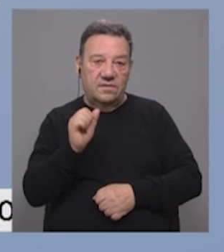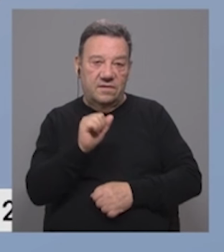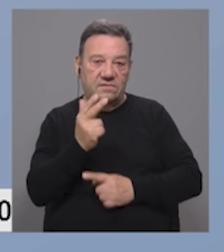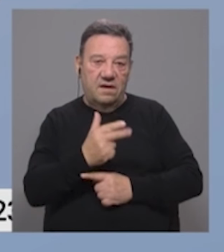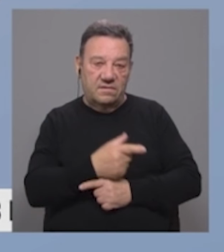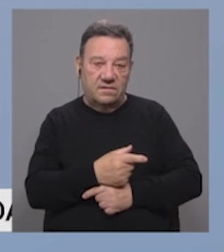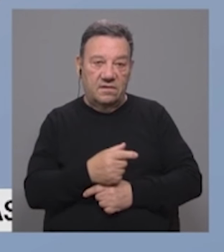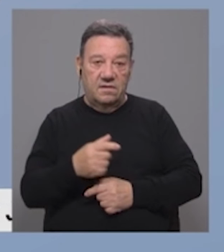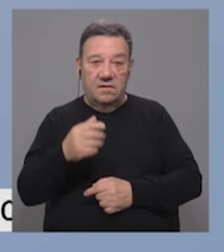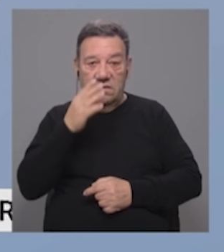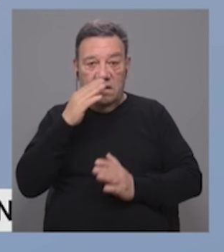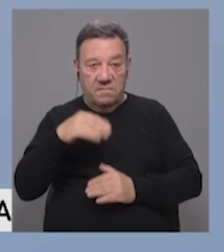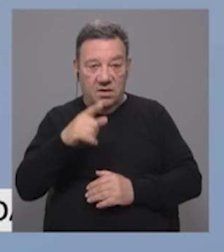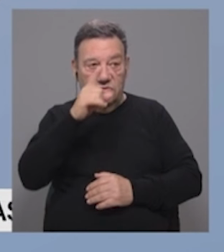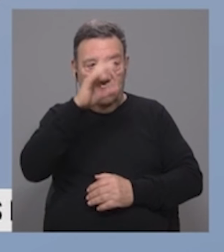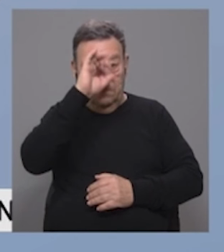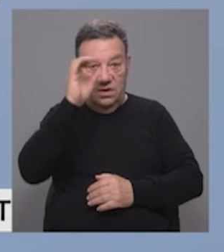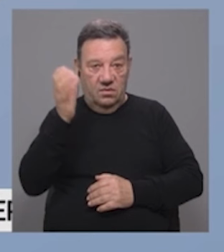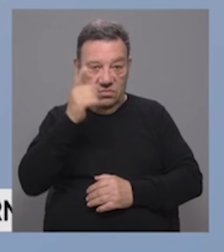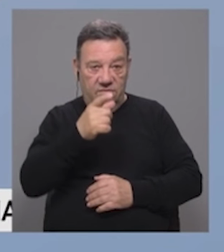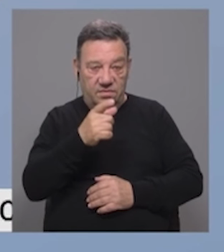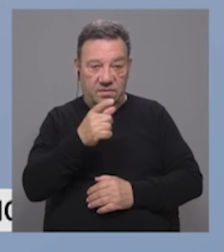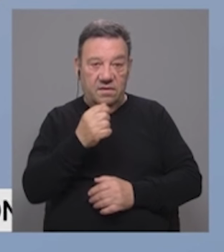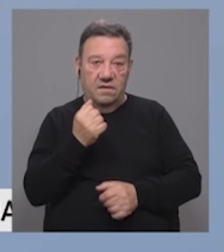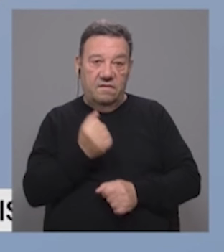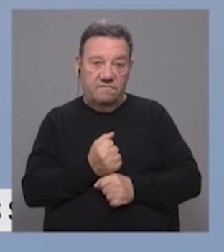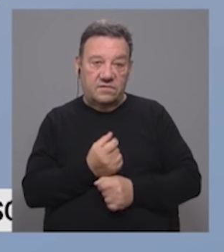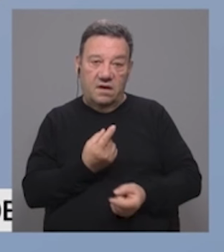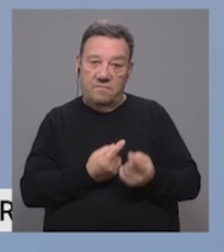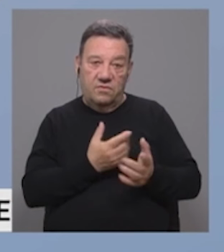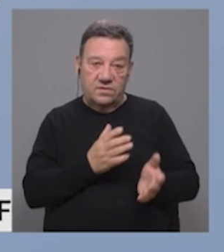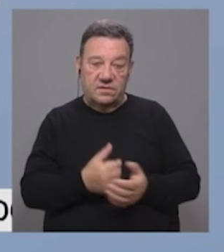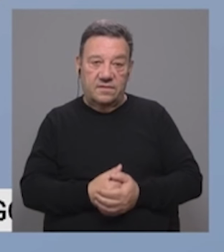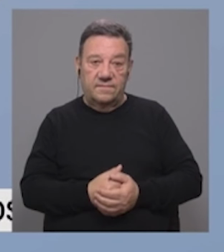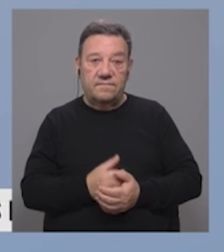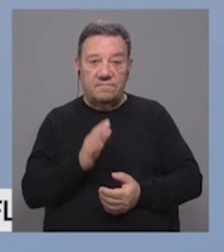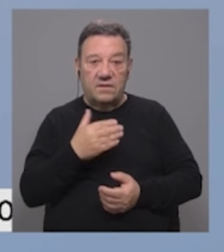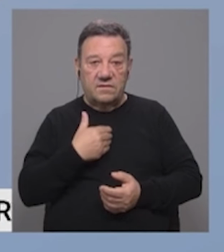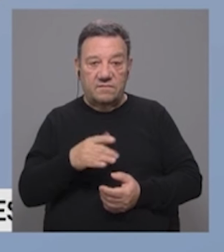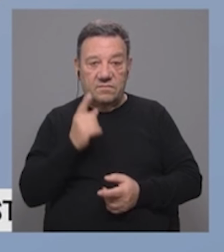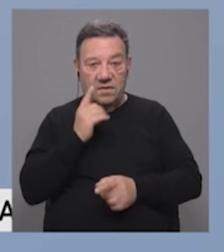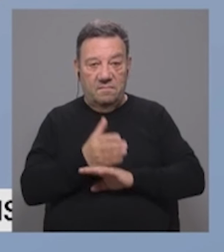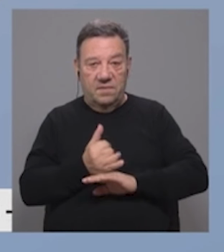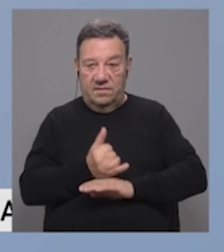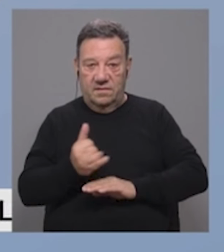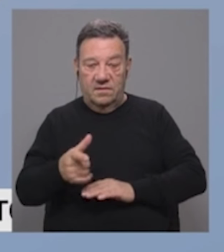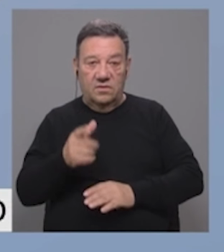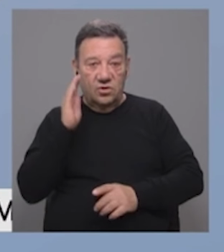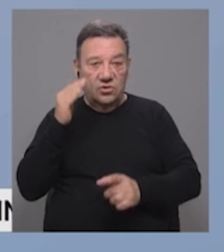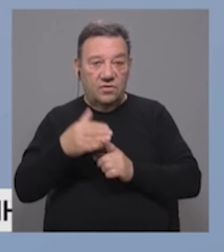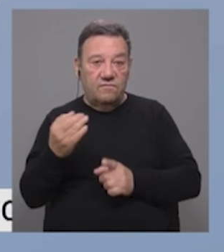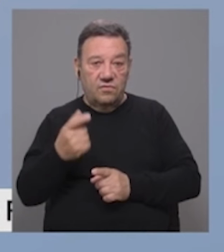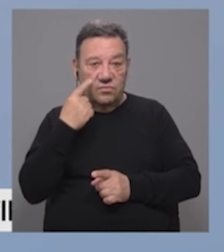Artes, a menos que o Ministério da Cultura faça alguma coisa. Mas vamos por partes. Os resultados